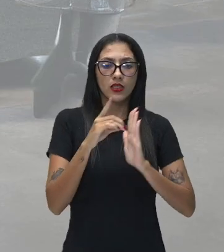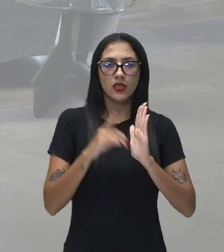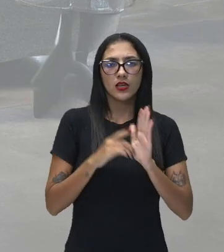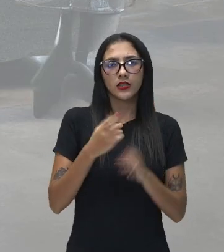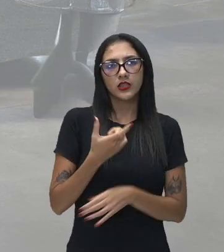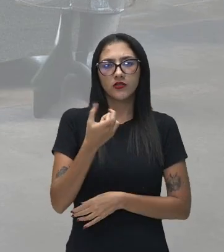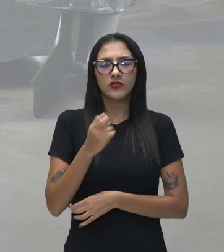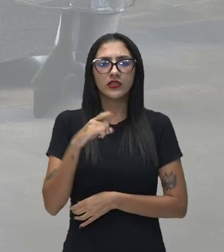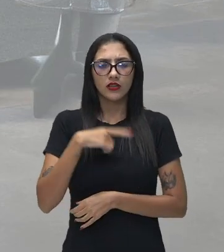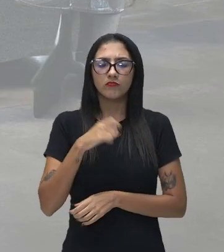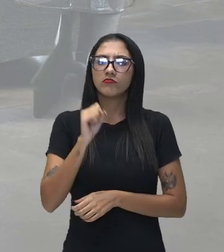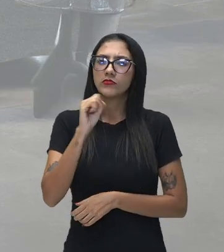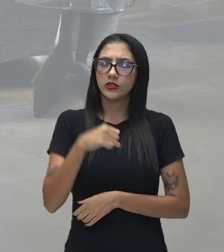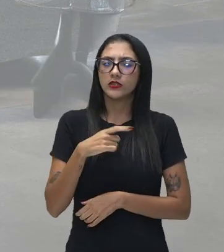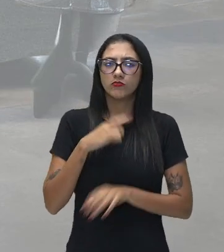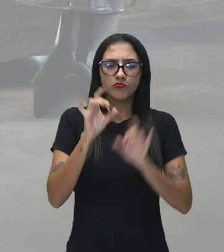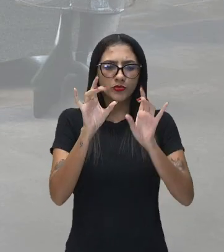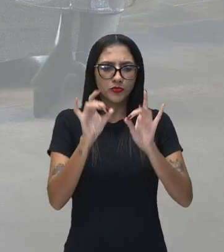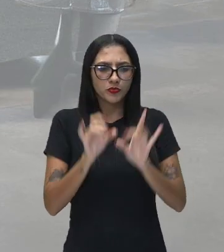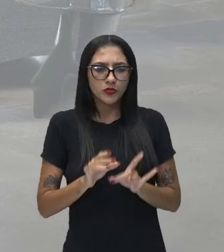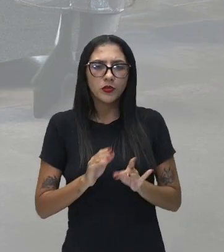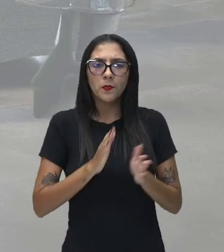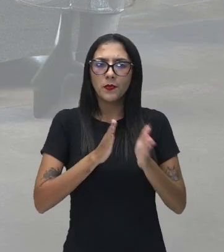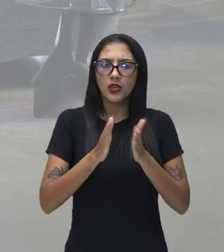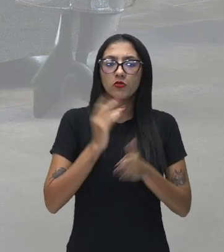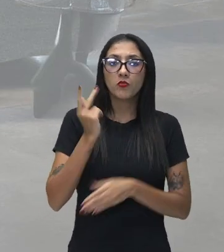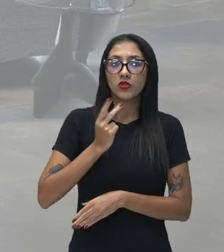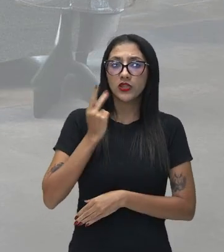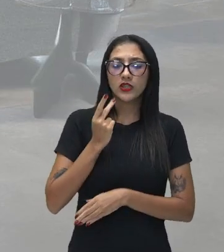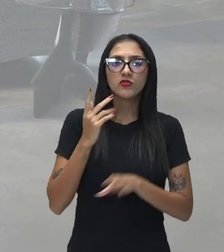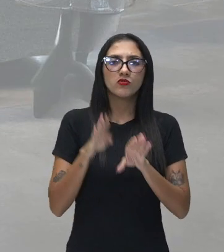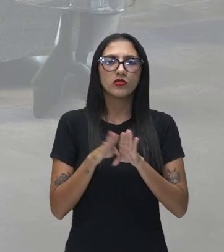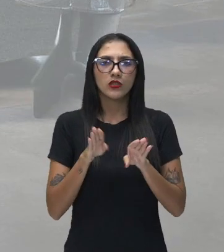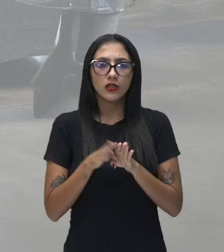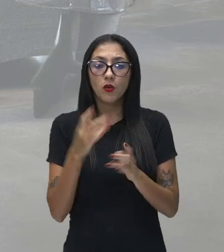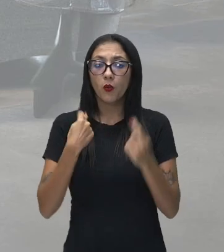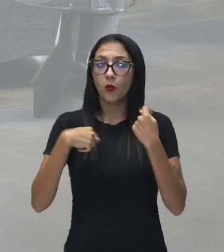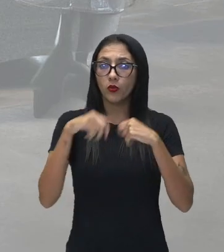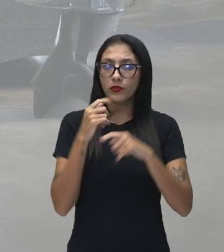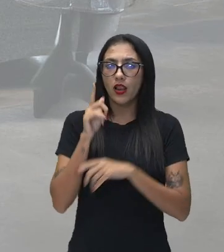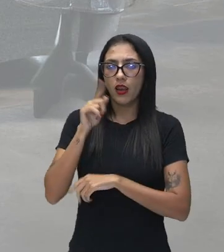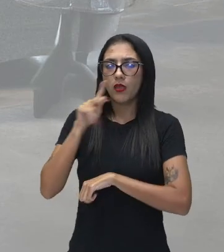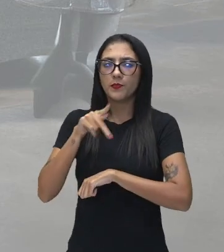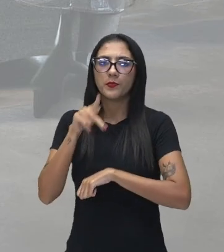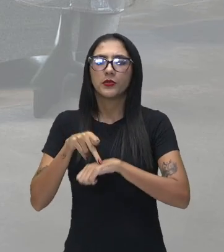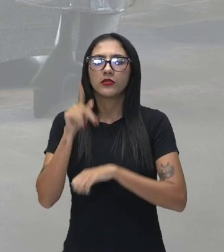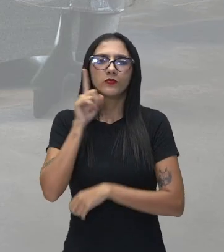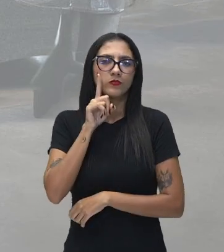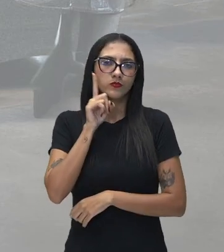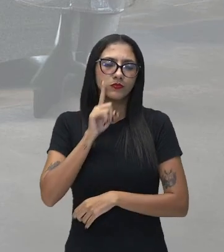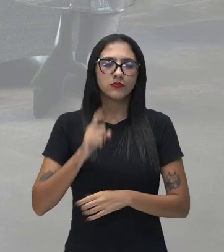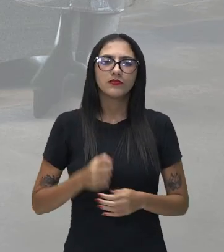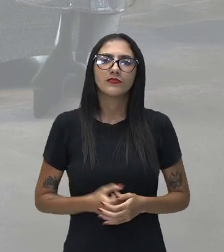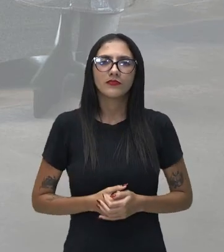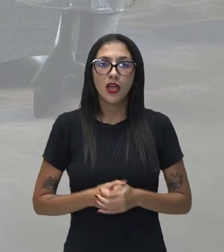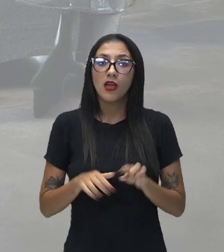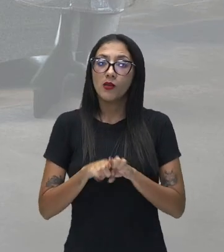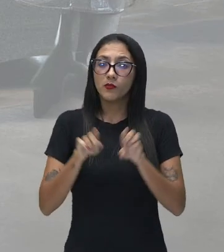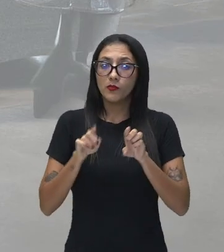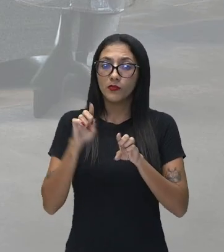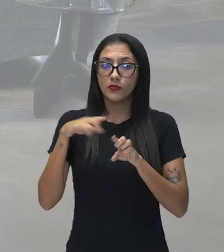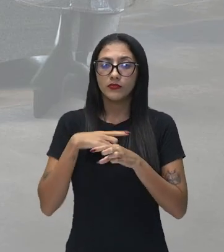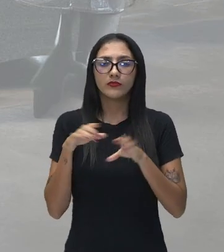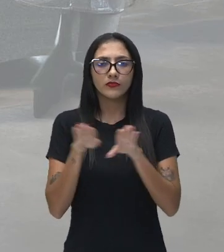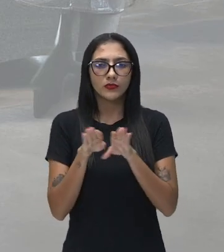grande momento econômico, político na história dentro dos Estados Unidos, mas também é uma